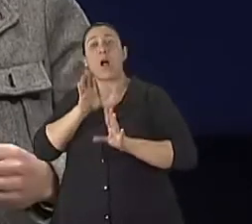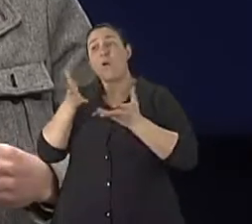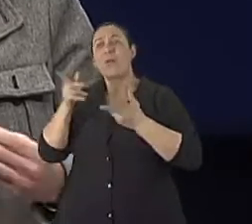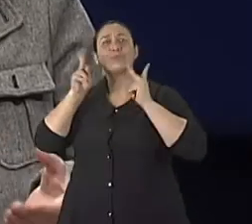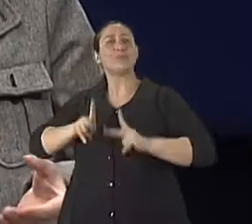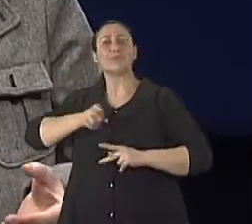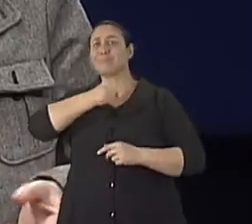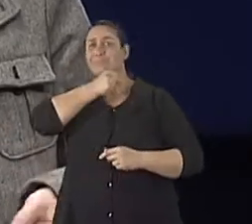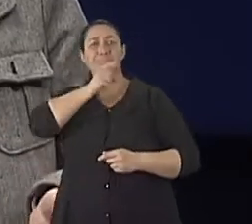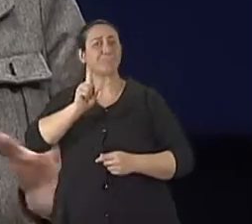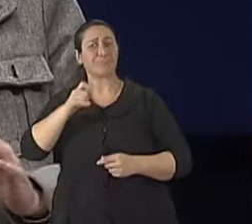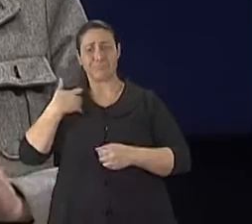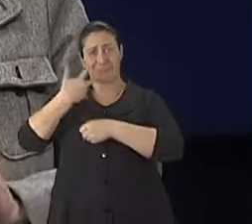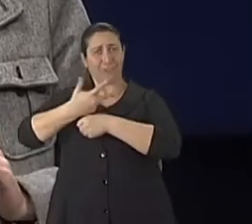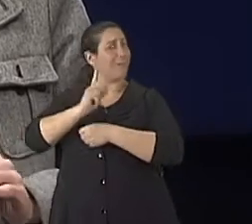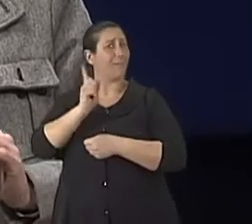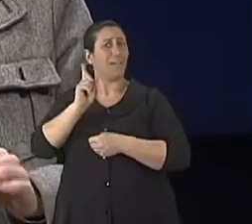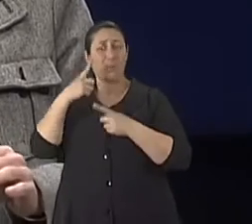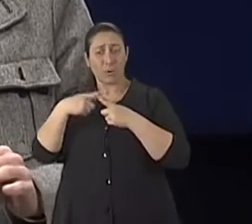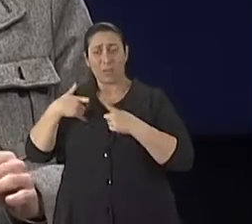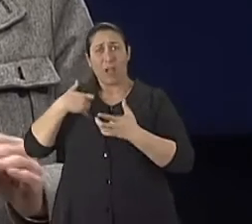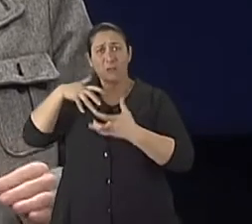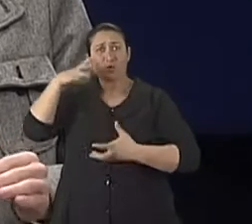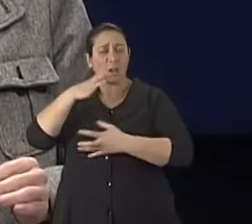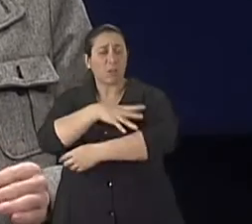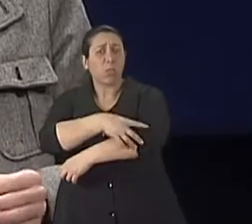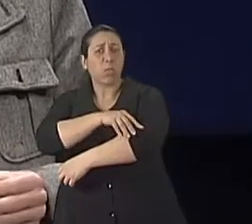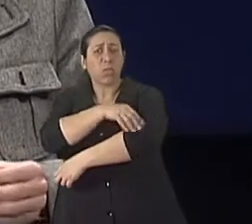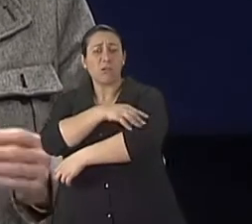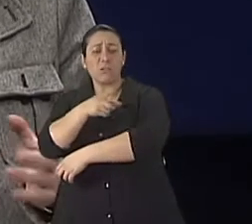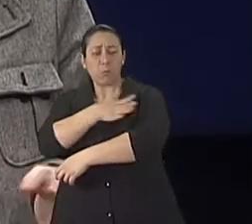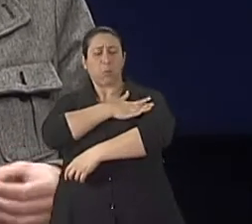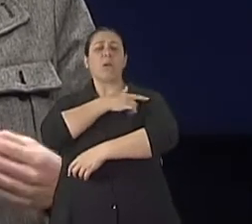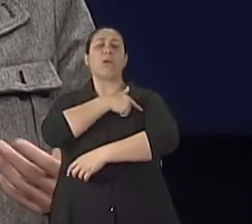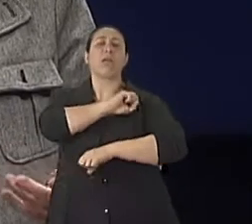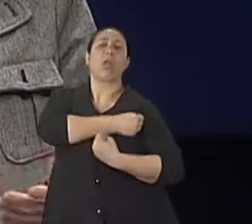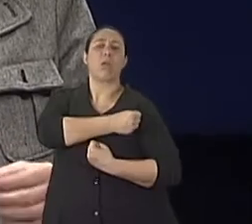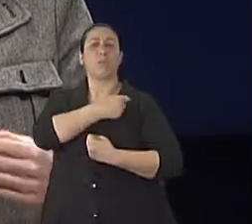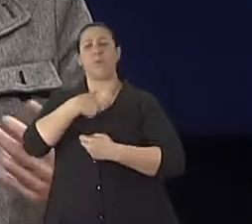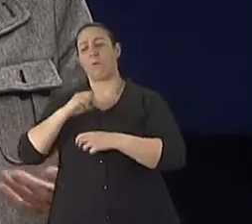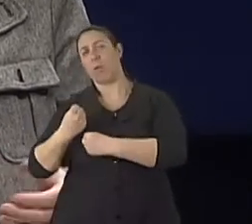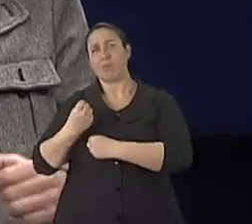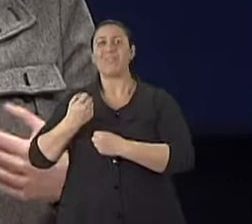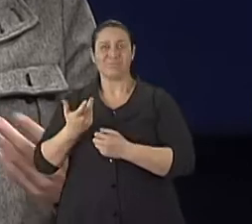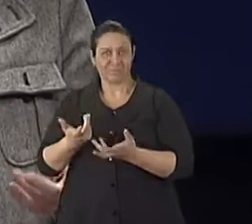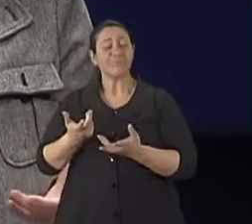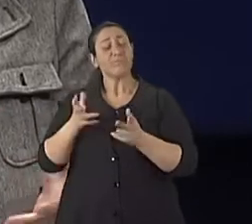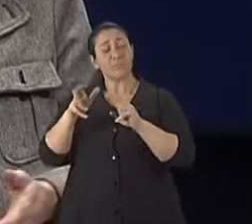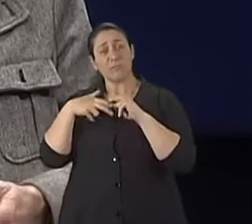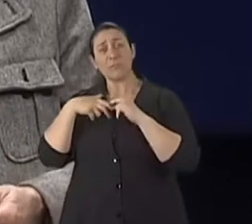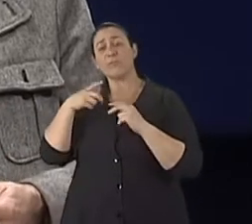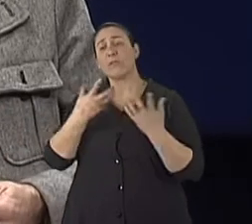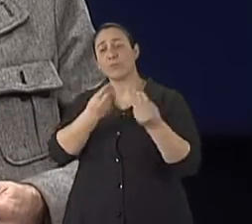as articulações não aguentam então o fisioterapeuta nesse momento vai através das técnicas que ele